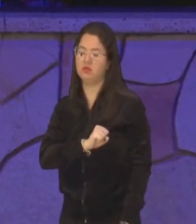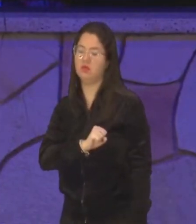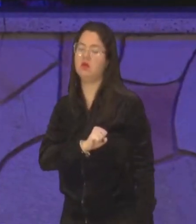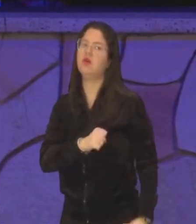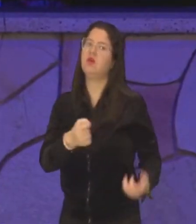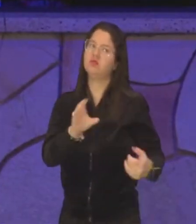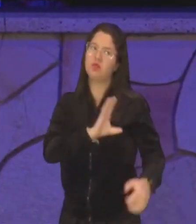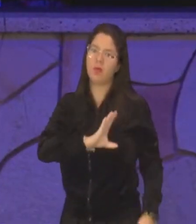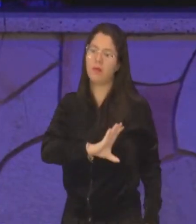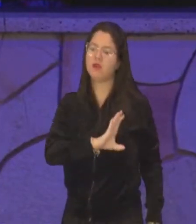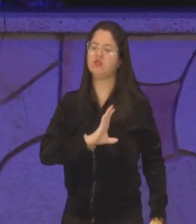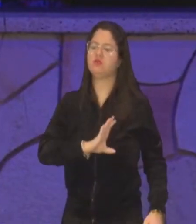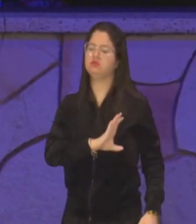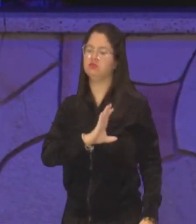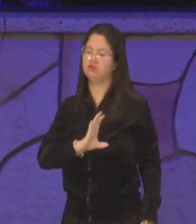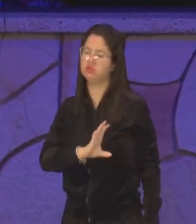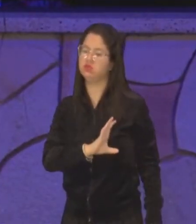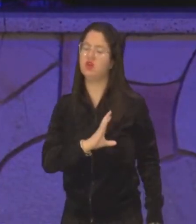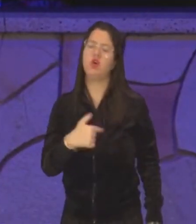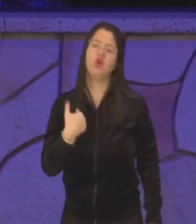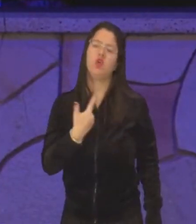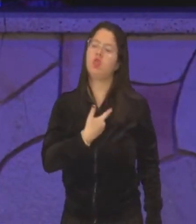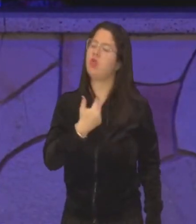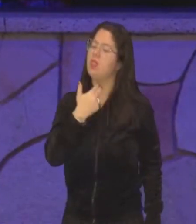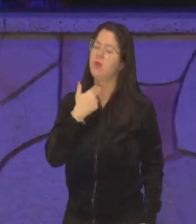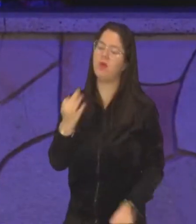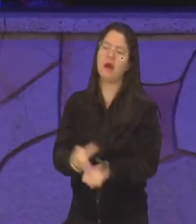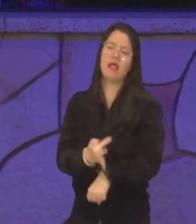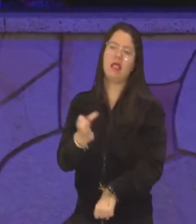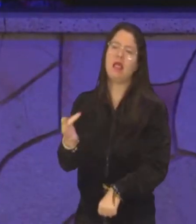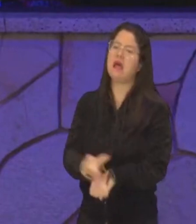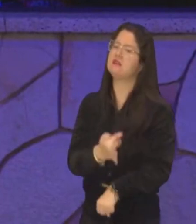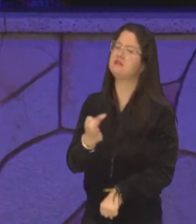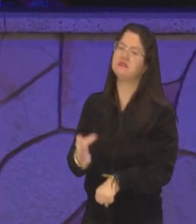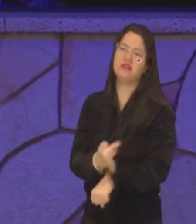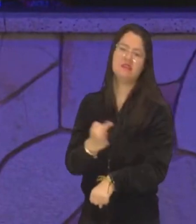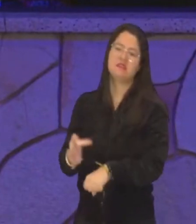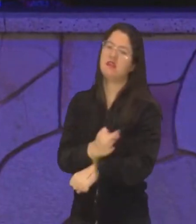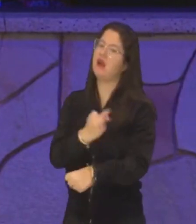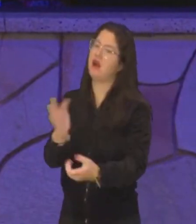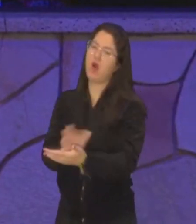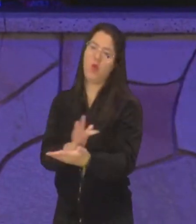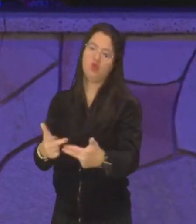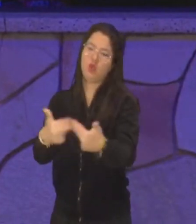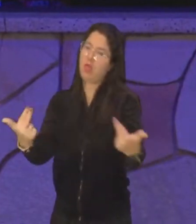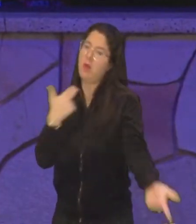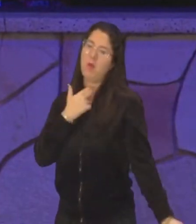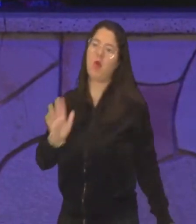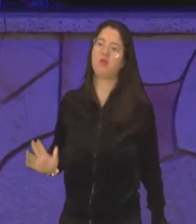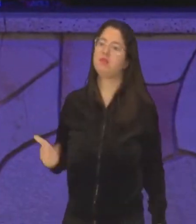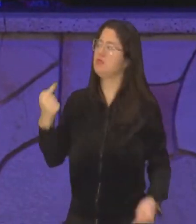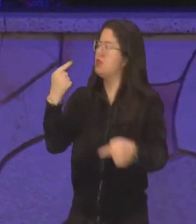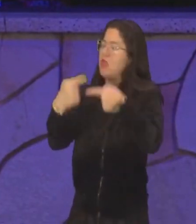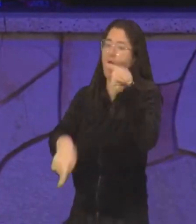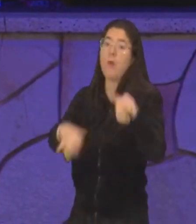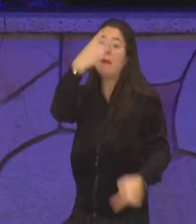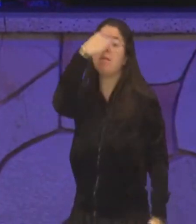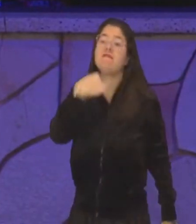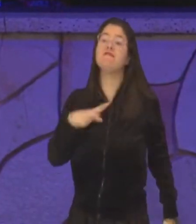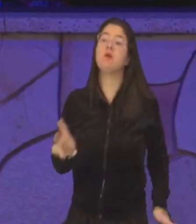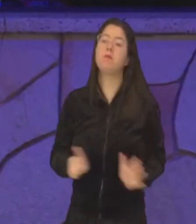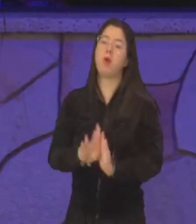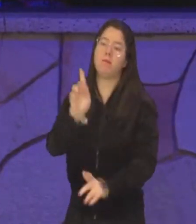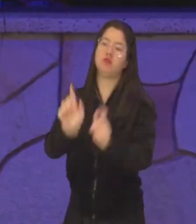com paixão. Não podemos tolerar determinadas coisas. Para a vida da